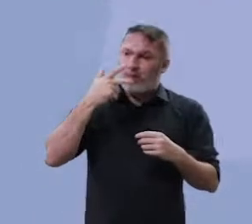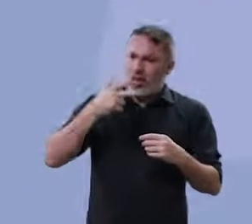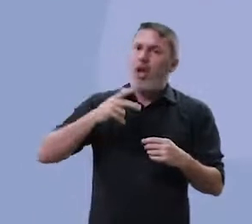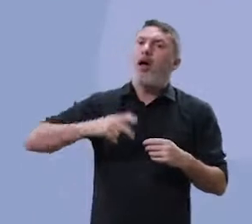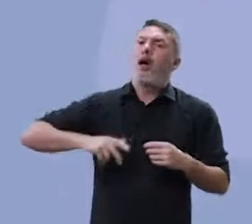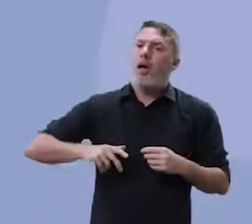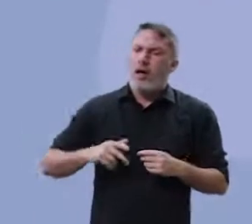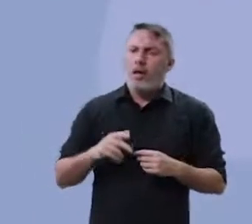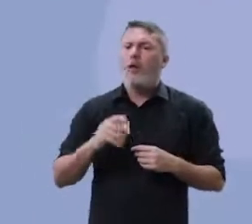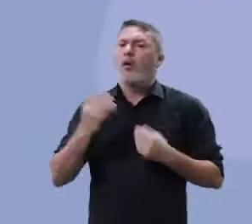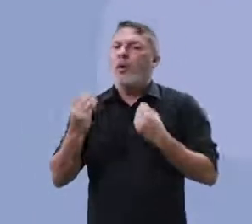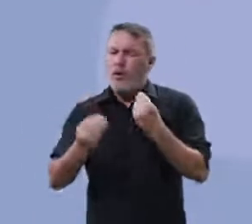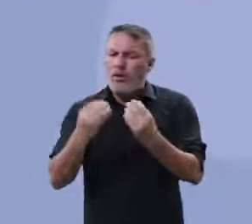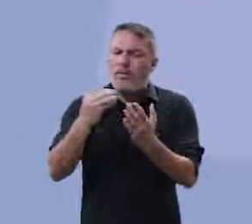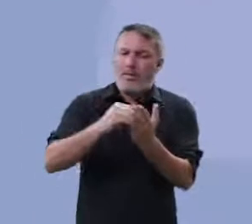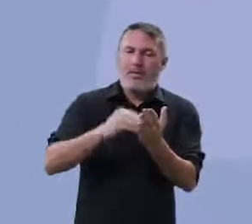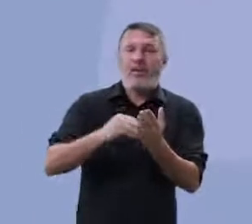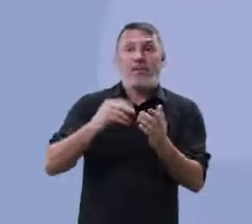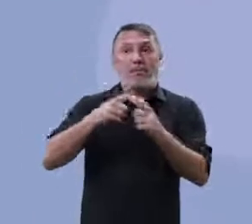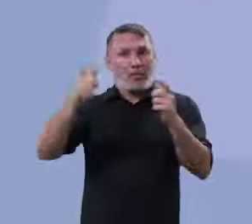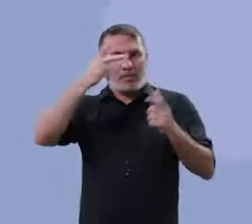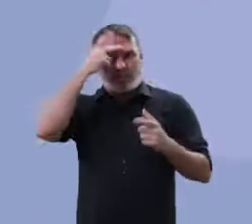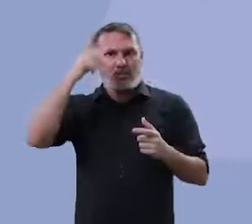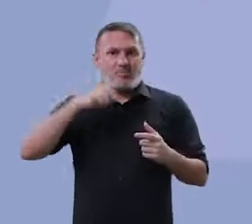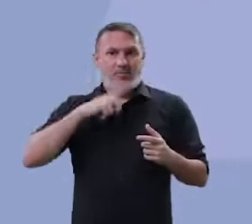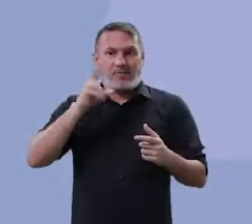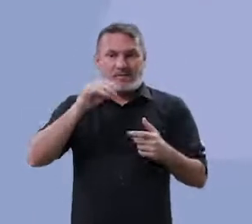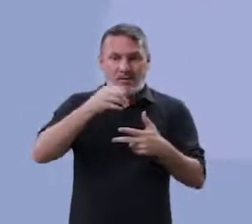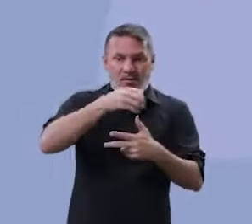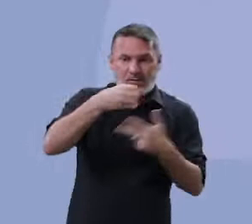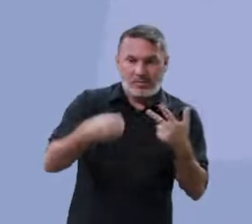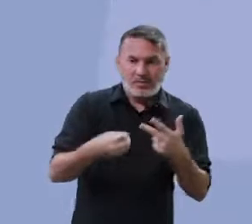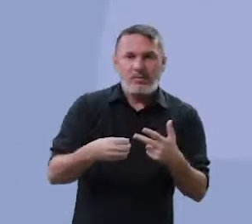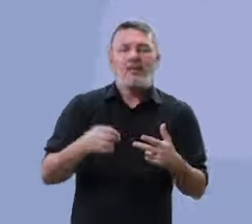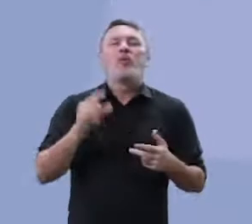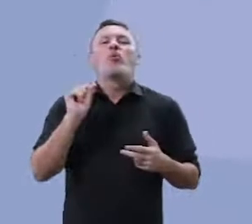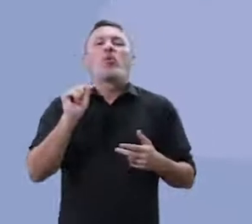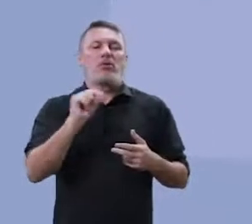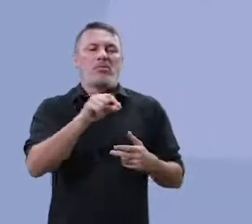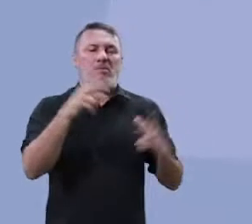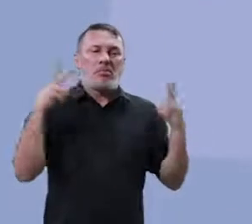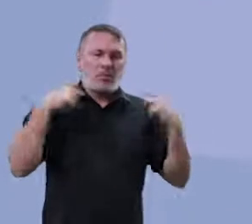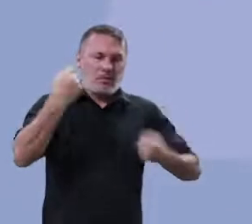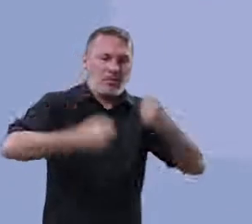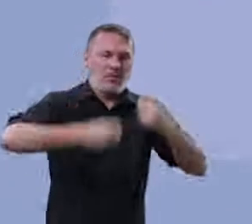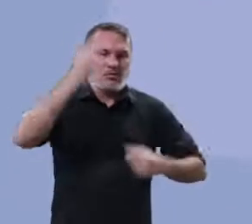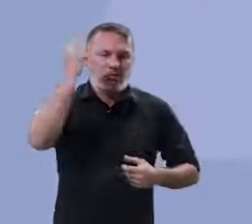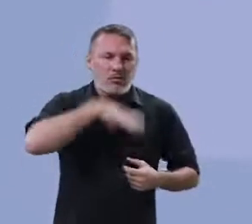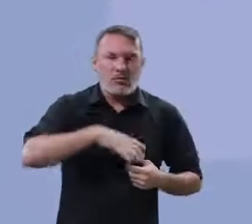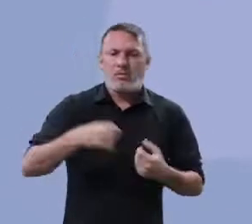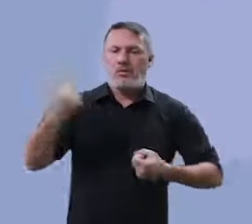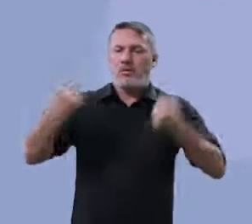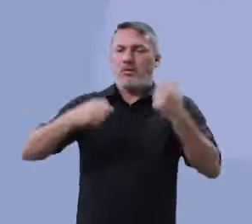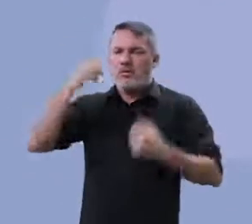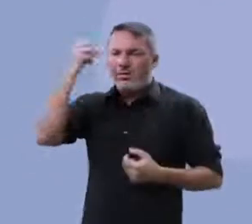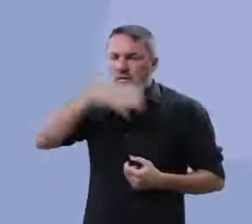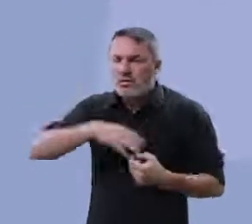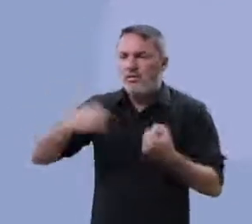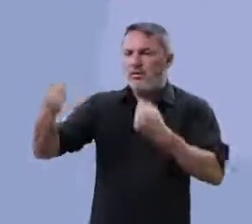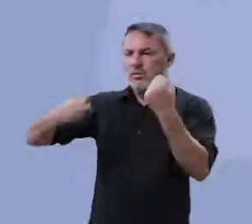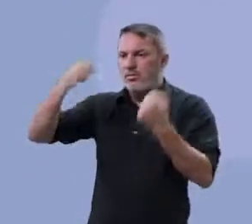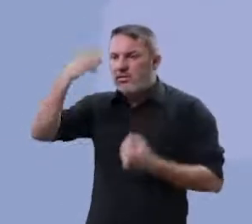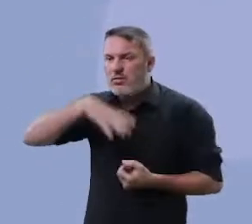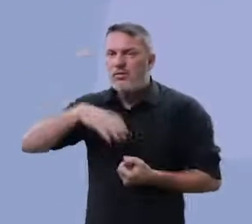alunos, parcela dos alunos, né, dos candidatos ao Enem, eles vão falar sobre que o motorista é imprudente, que o motorista é imprudente,